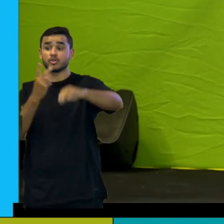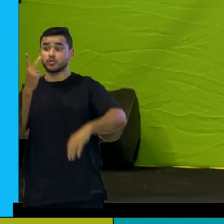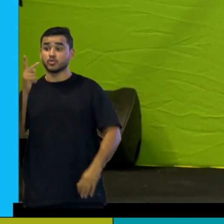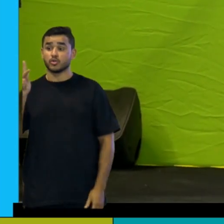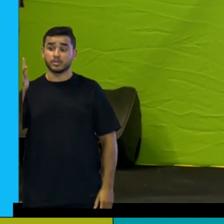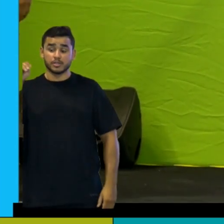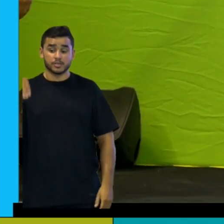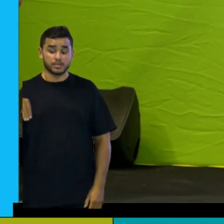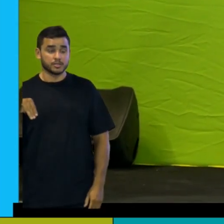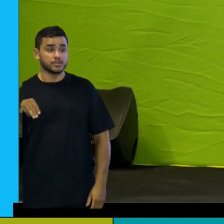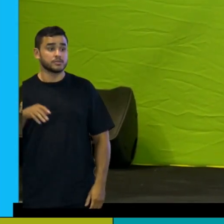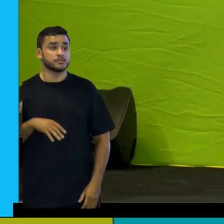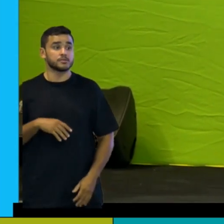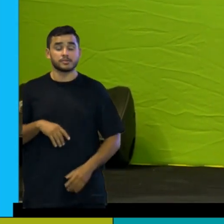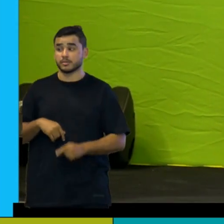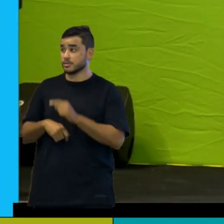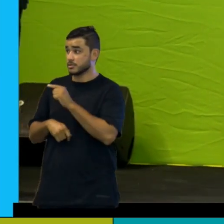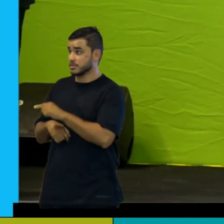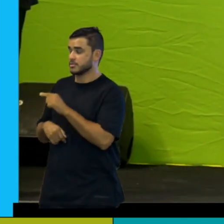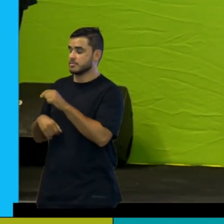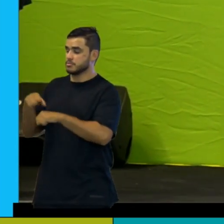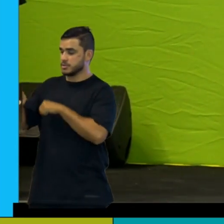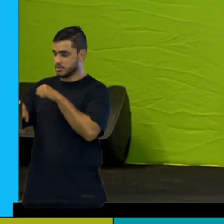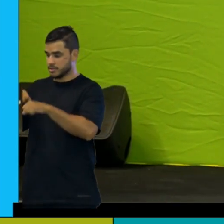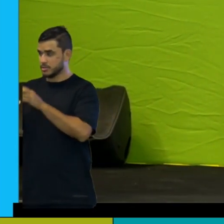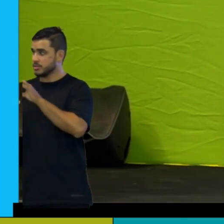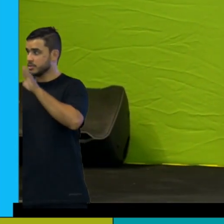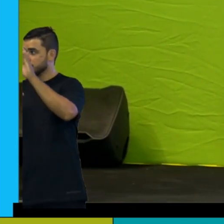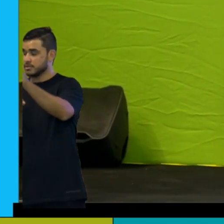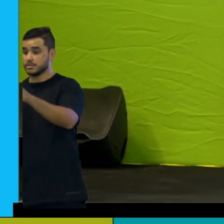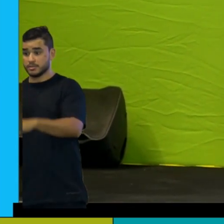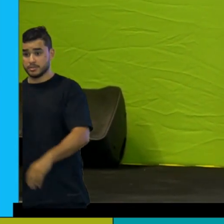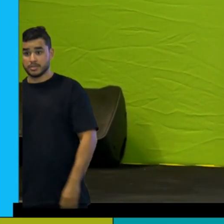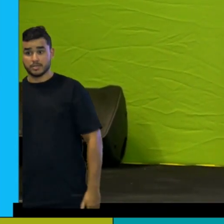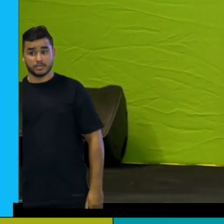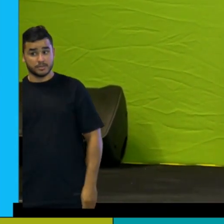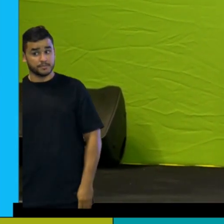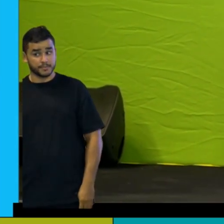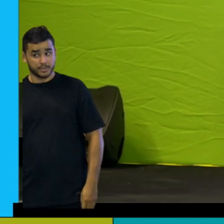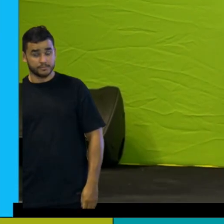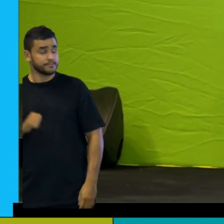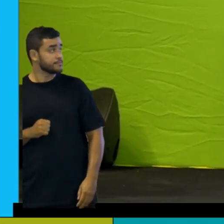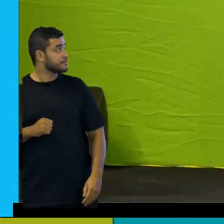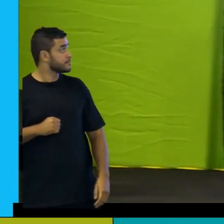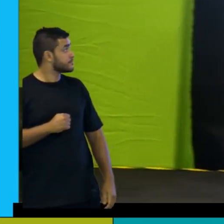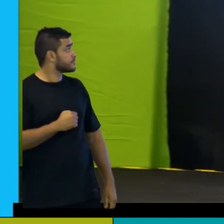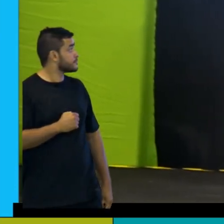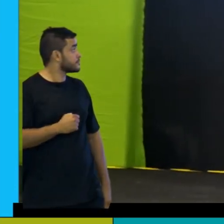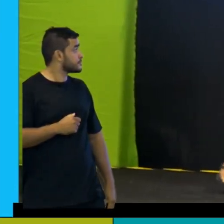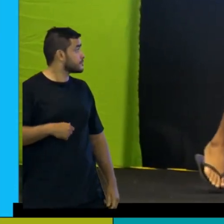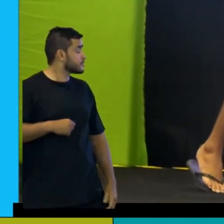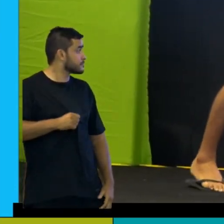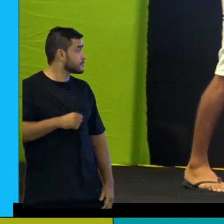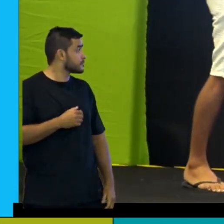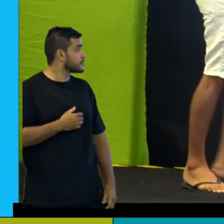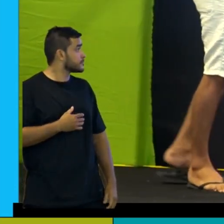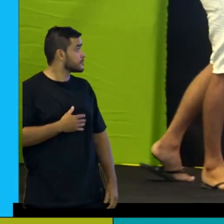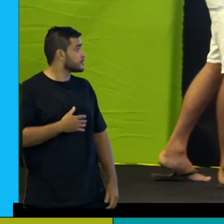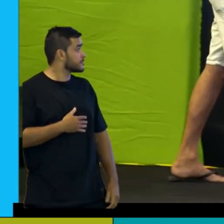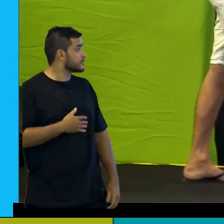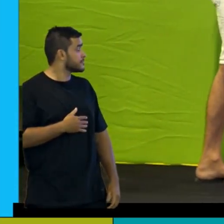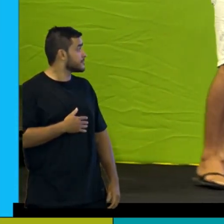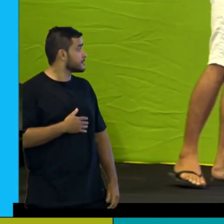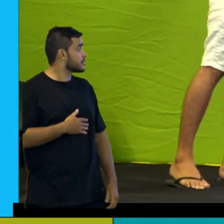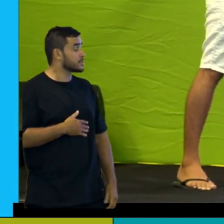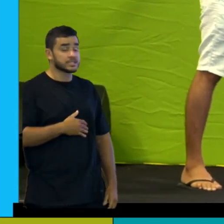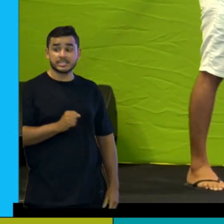E de bicicleta, 3 km. Cadê o 3? Ali, o 3. Ou seja, para